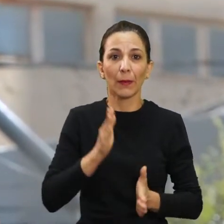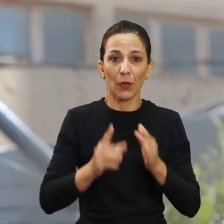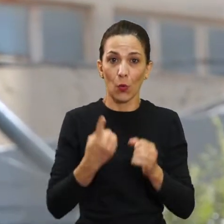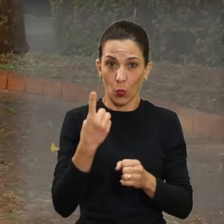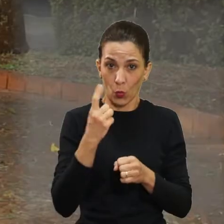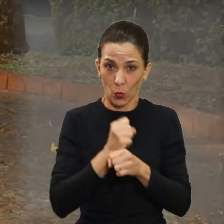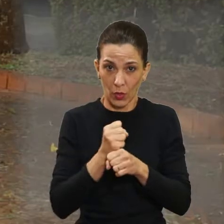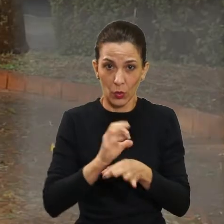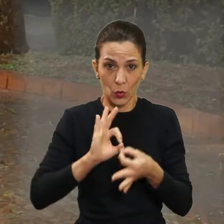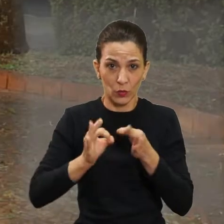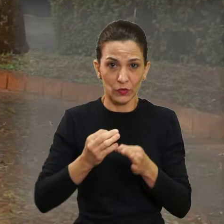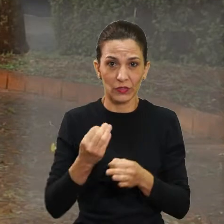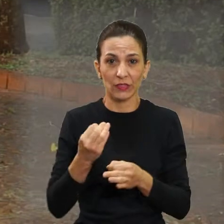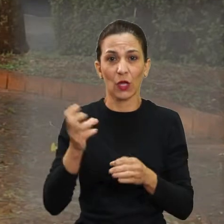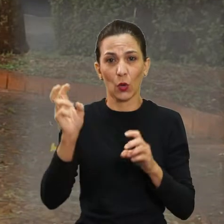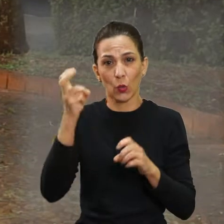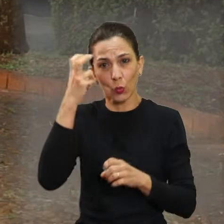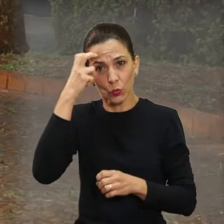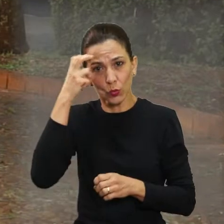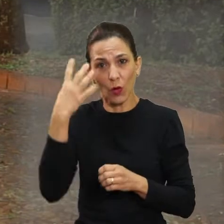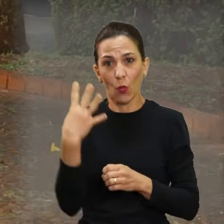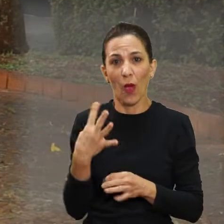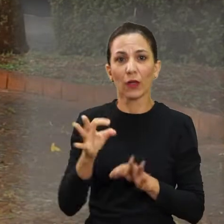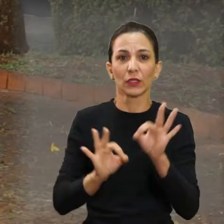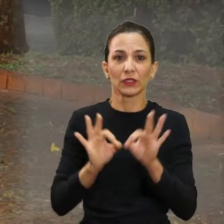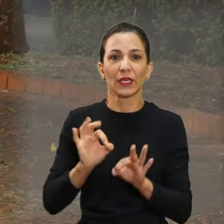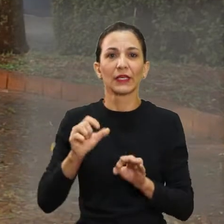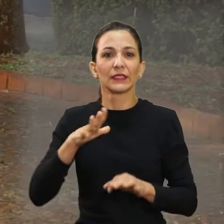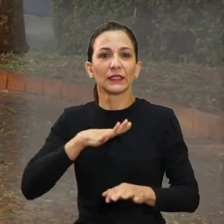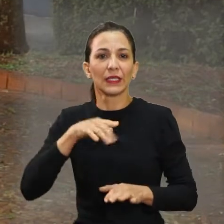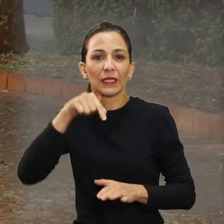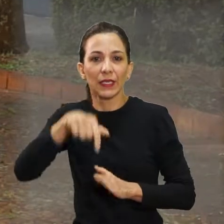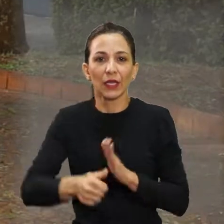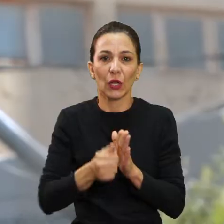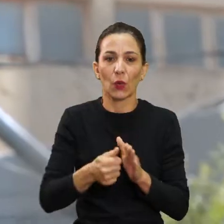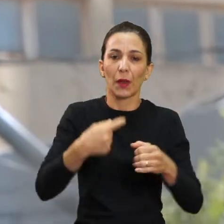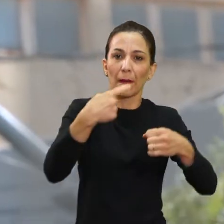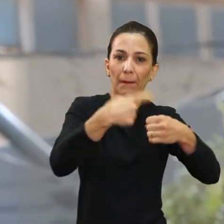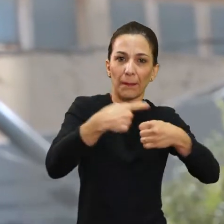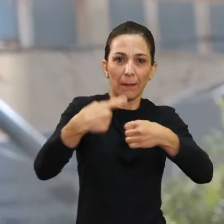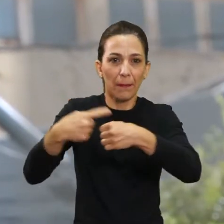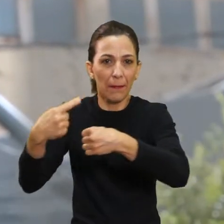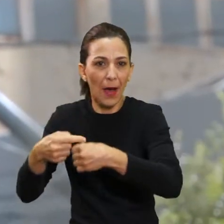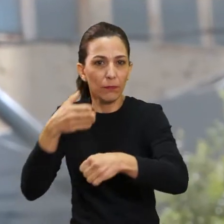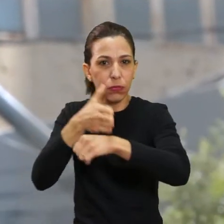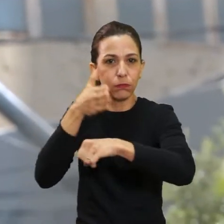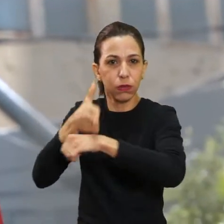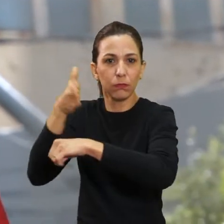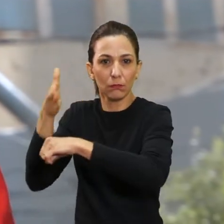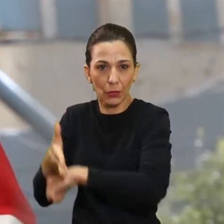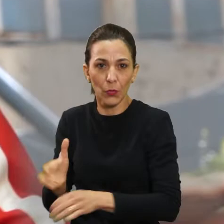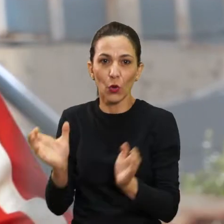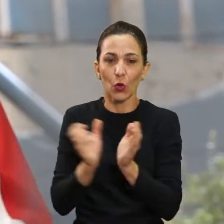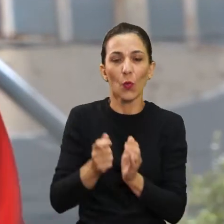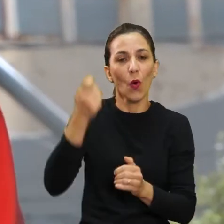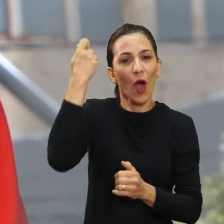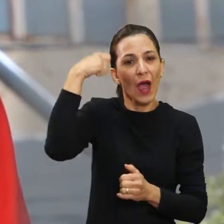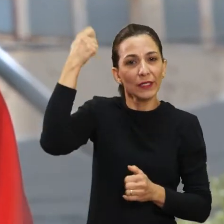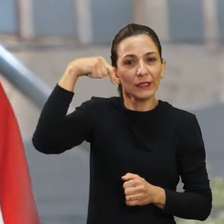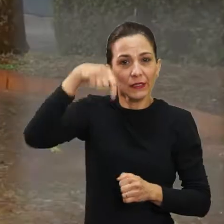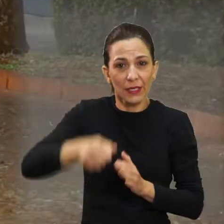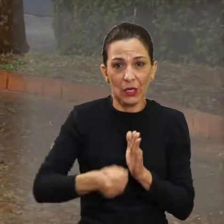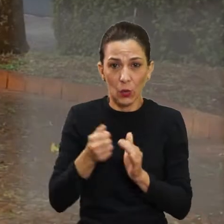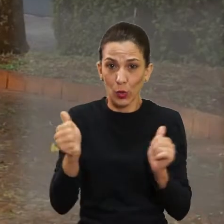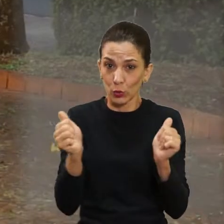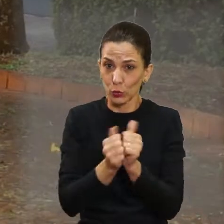A gente fez no primeiro ano 4 núcleos de formação das oficinas culturais, que acontecia em norte, sul, leste e oeste da cidade, em bairros